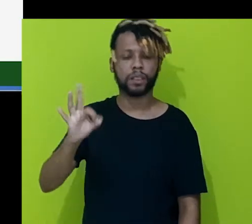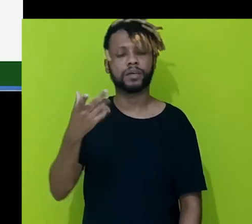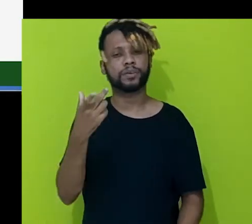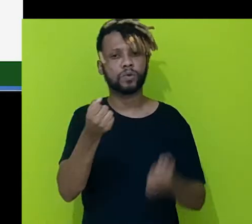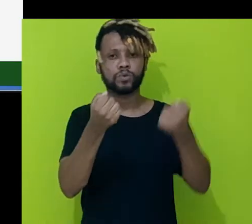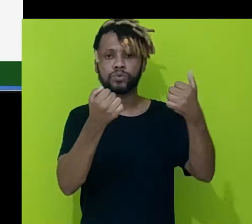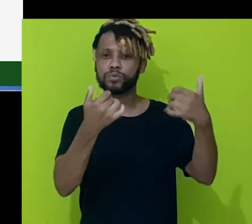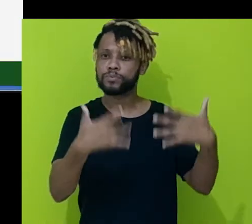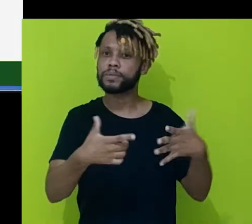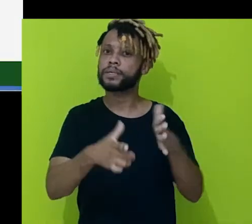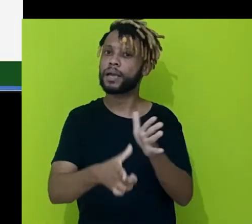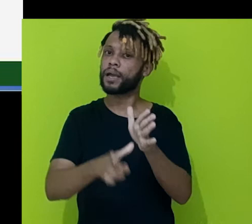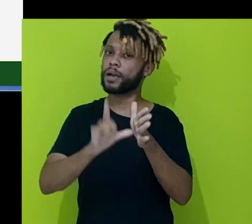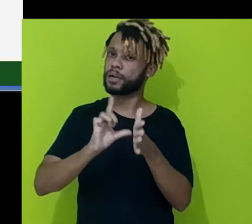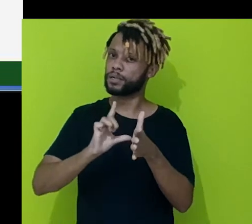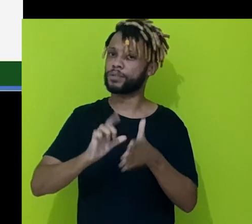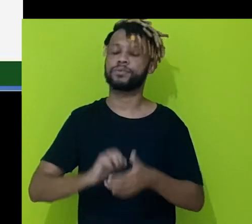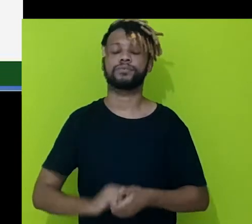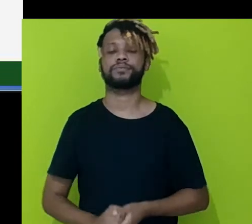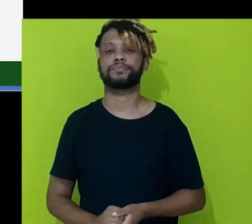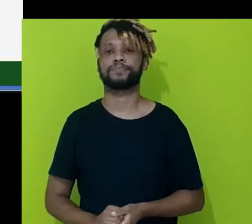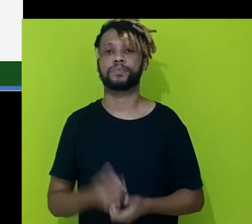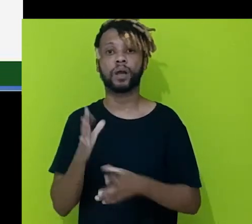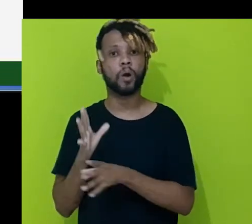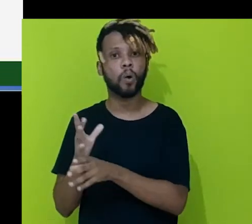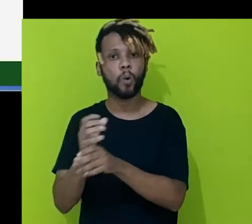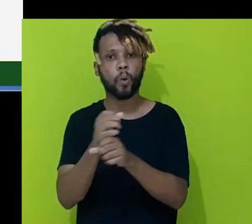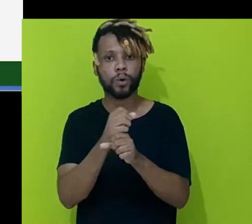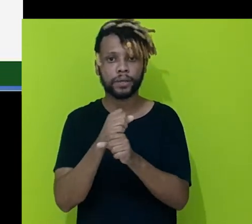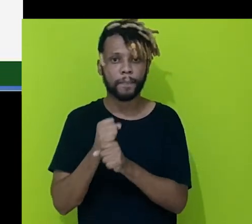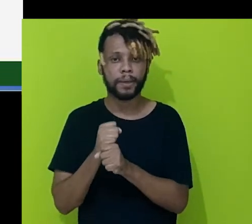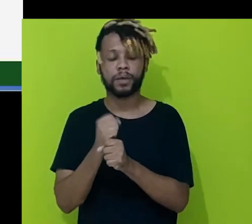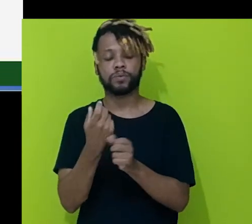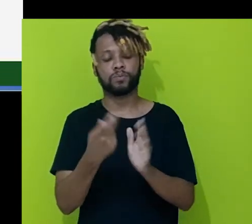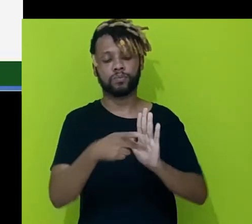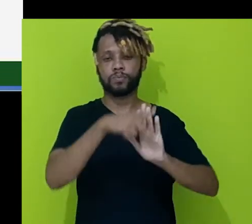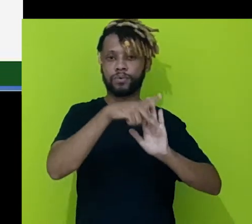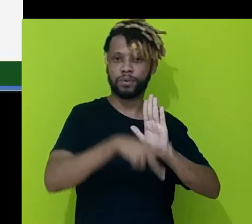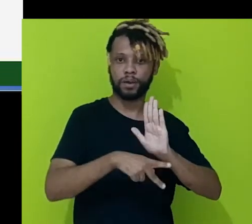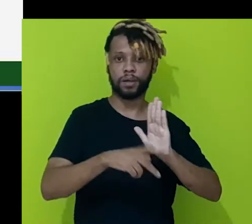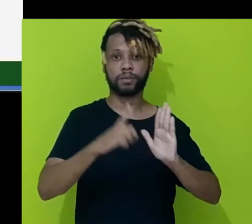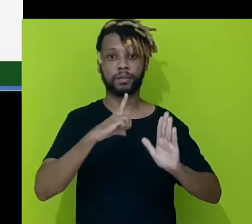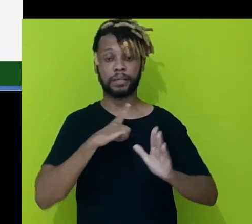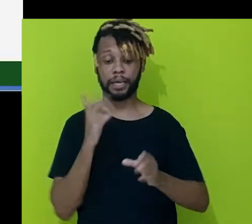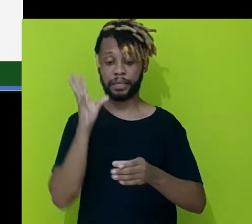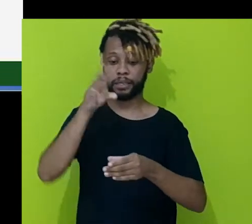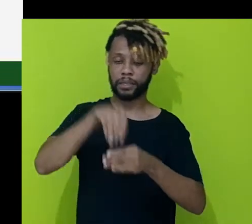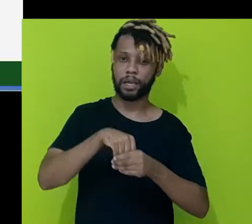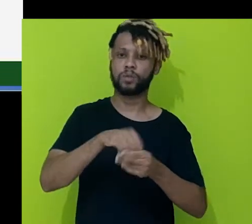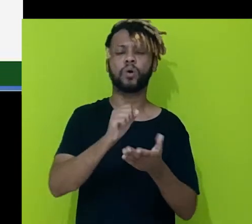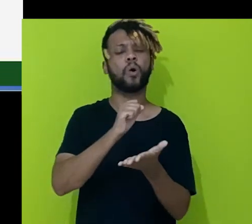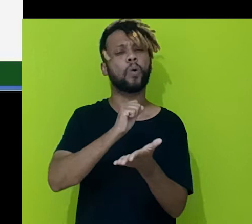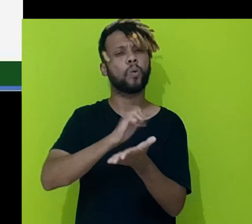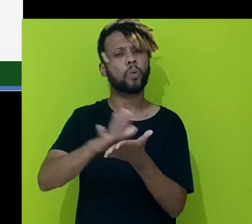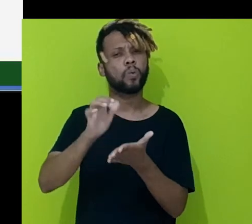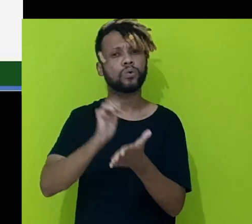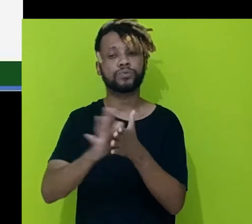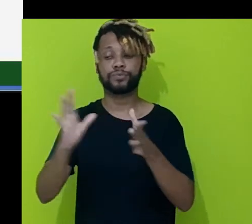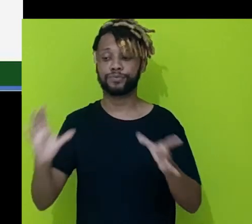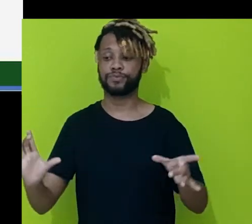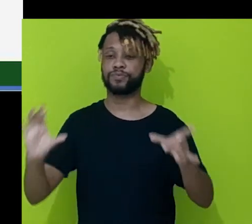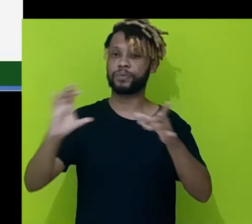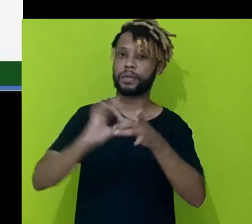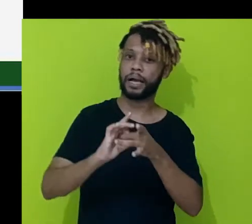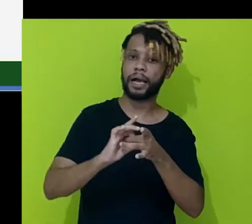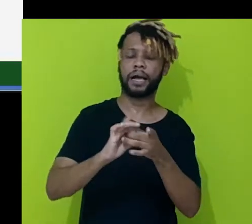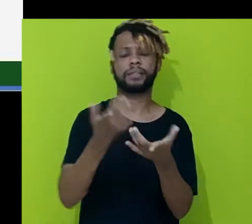falei. Então, no orçamento de projeto existem os custos vinculados, que são aqueles tetos que a gente falou